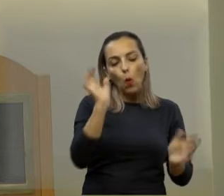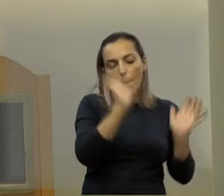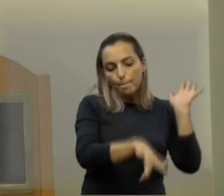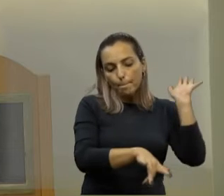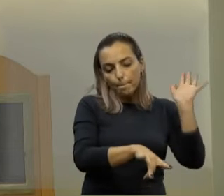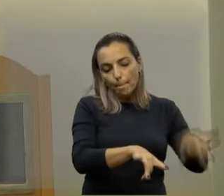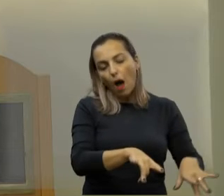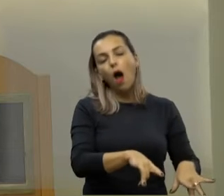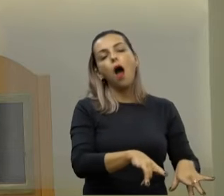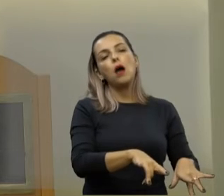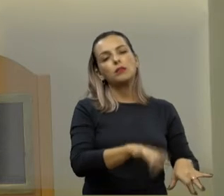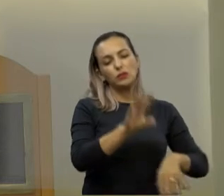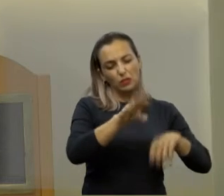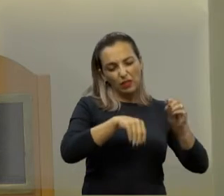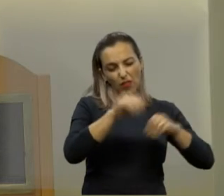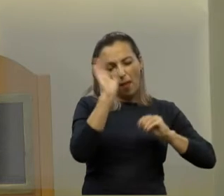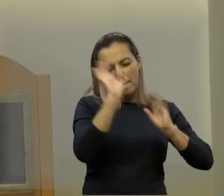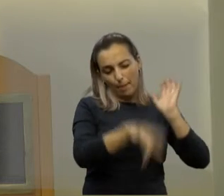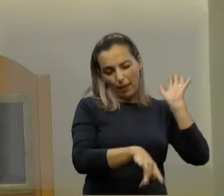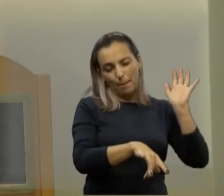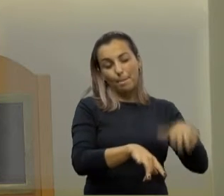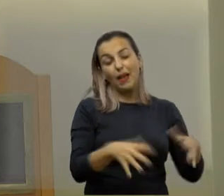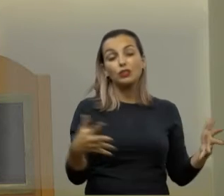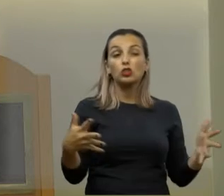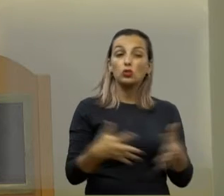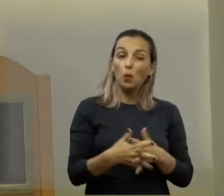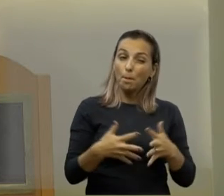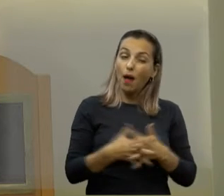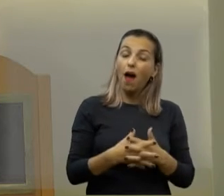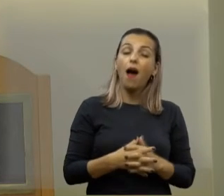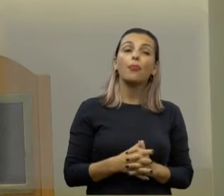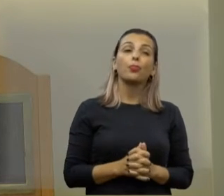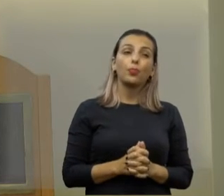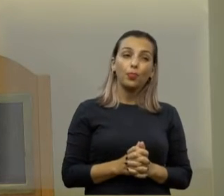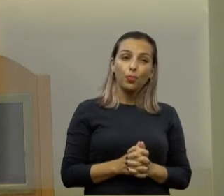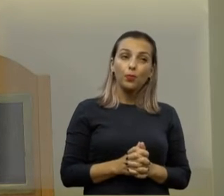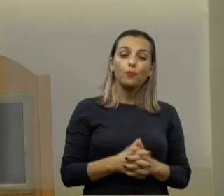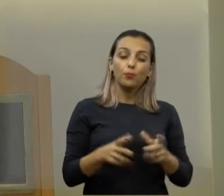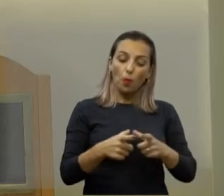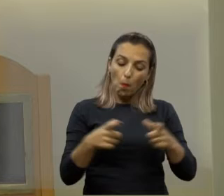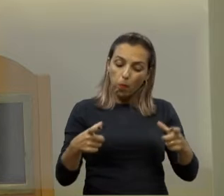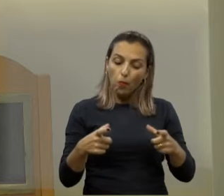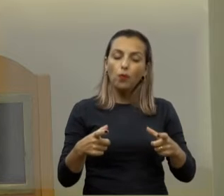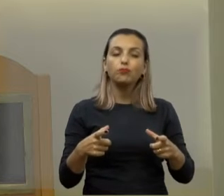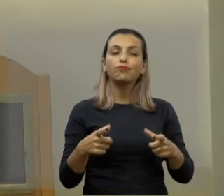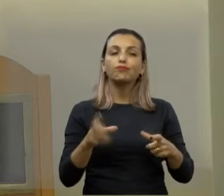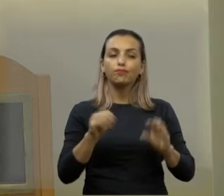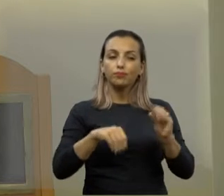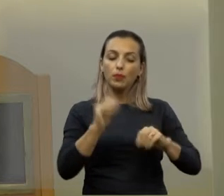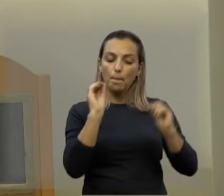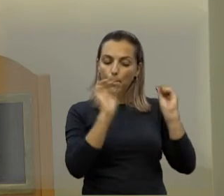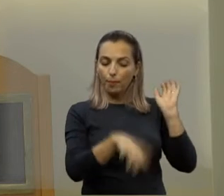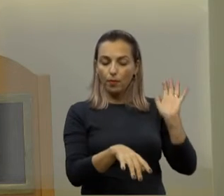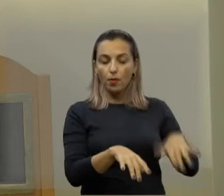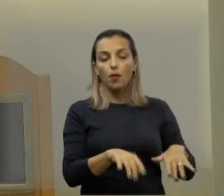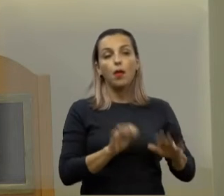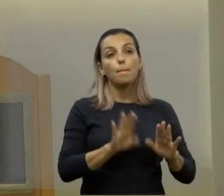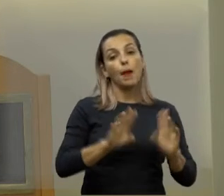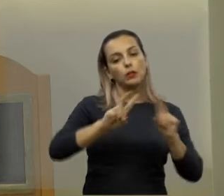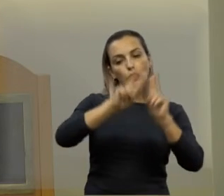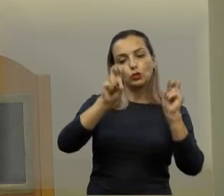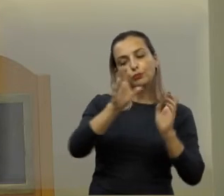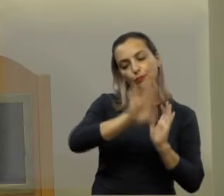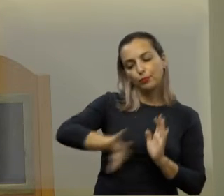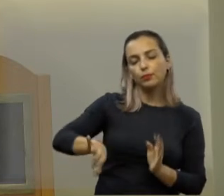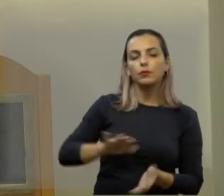seus lata descartável de marmita é complicado viu gente suas Marmitinha descartável Ah mas vou falar de